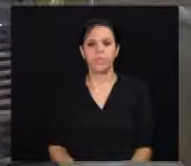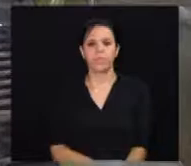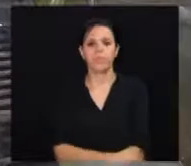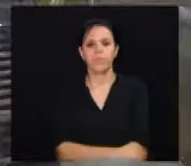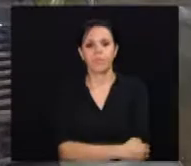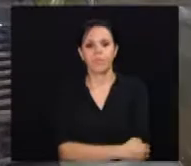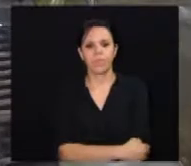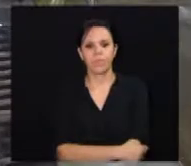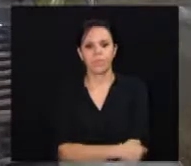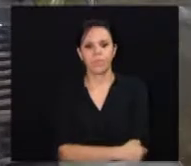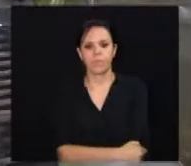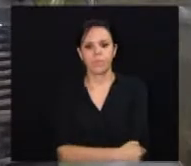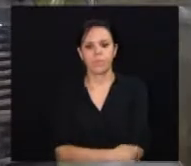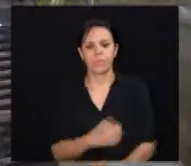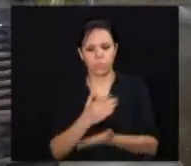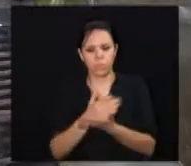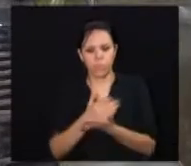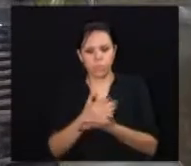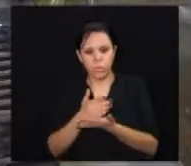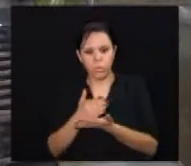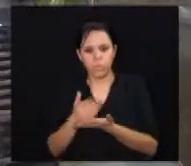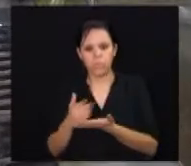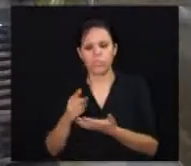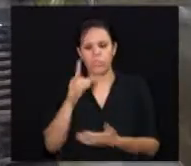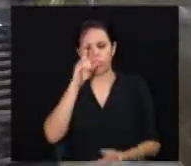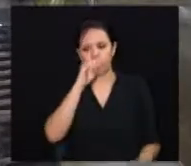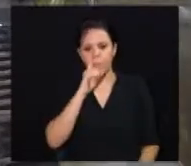Aqui já começou a dourar.